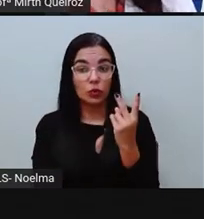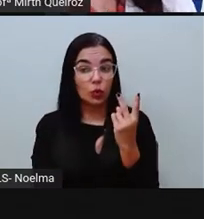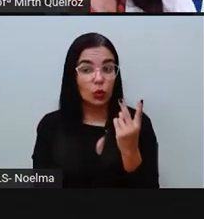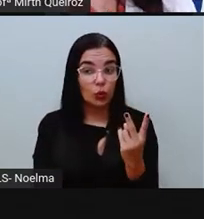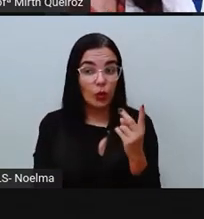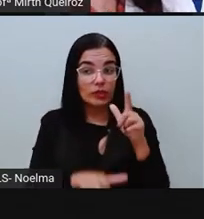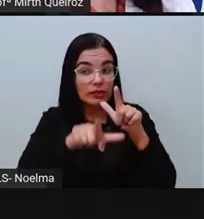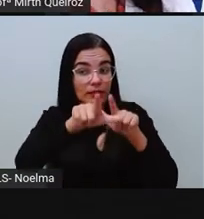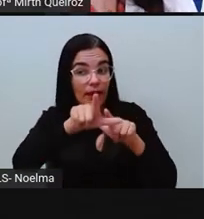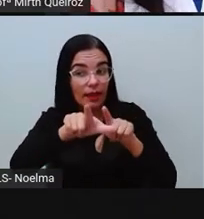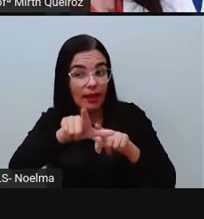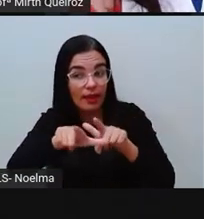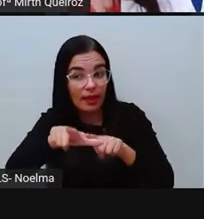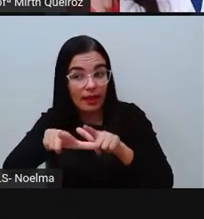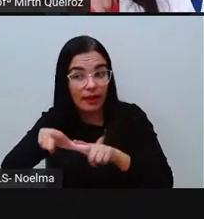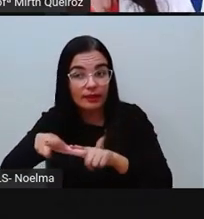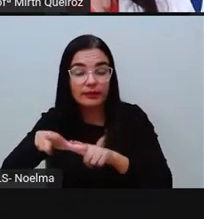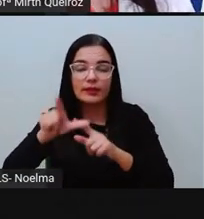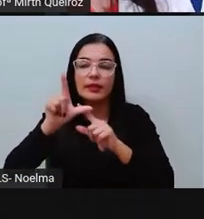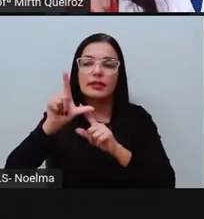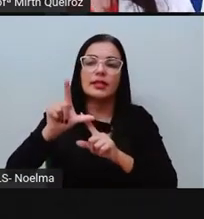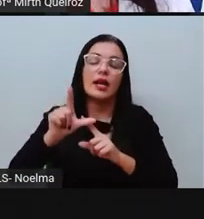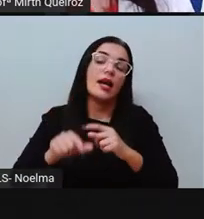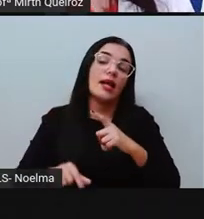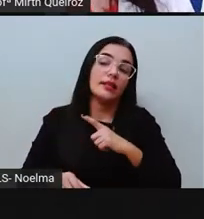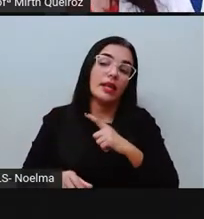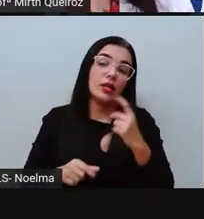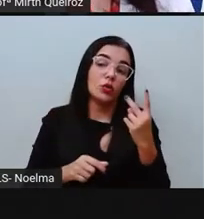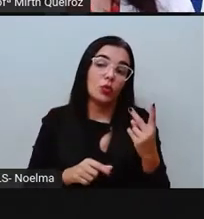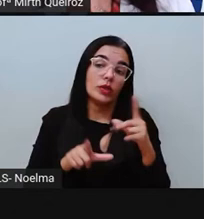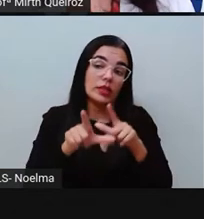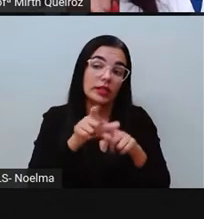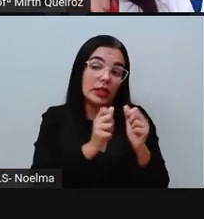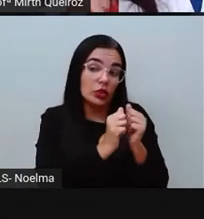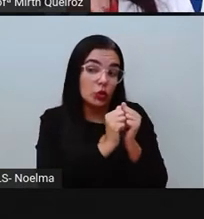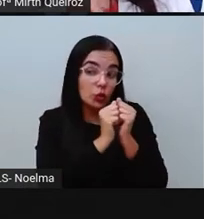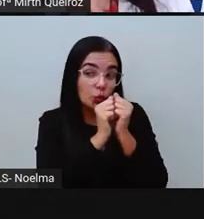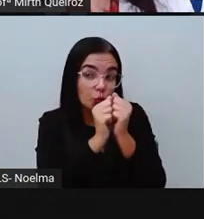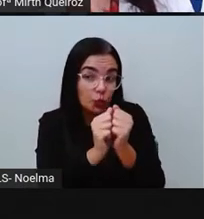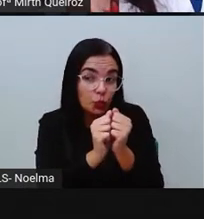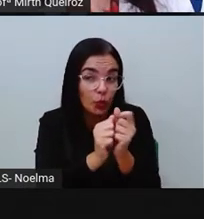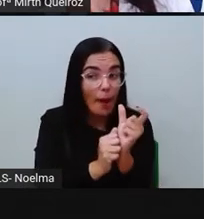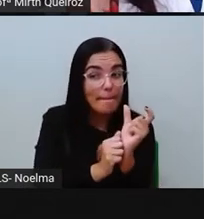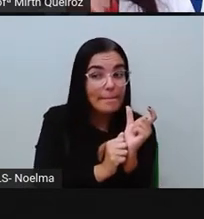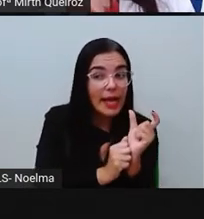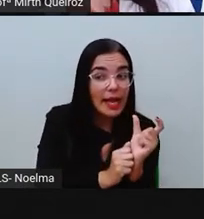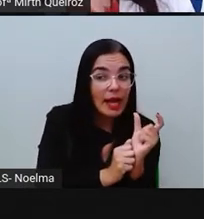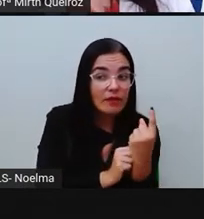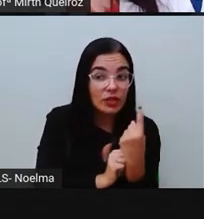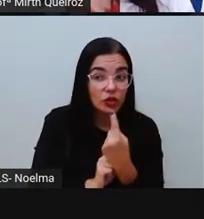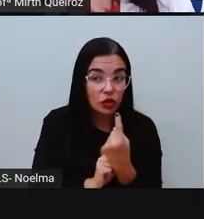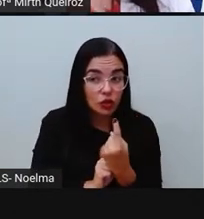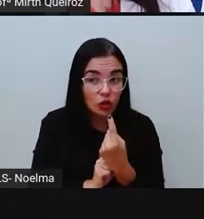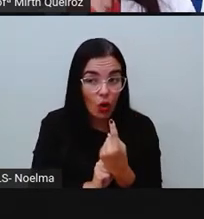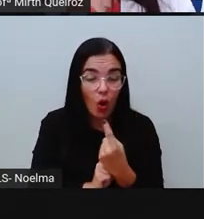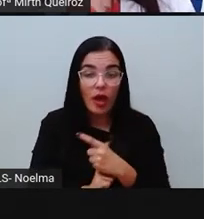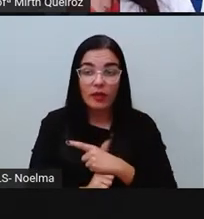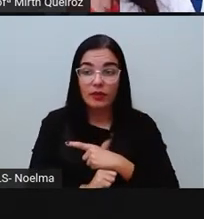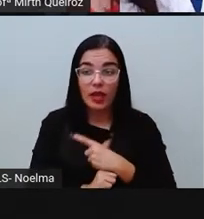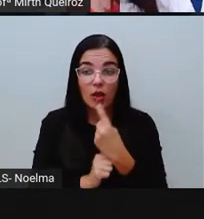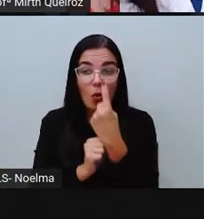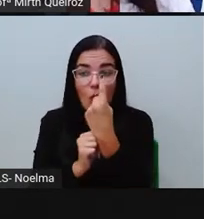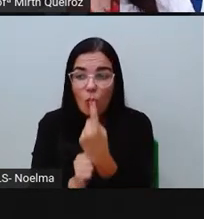duas letras e essas duas letras elas estão juntas numa mesma palavra, né? E possui